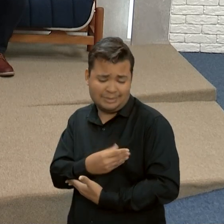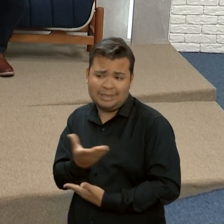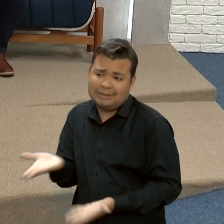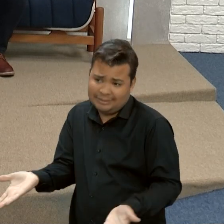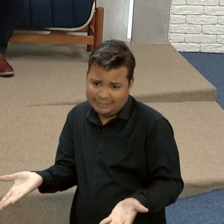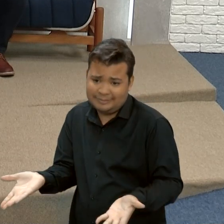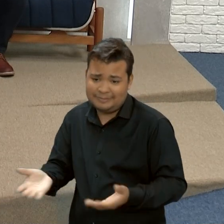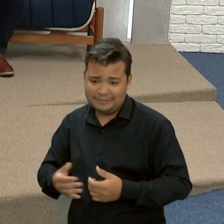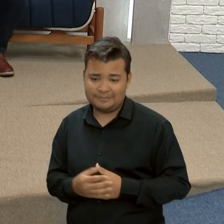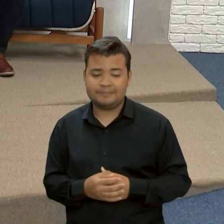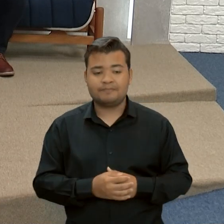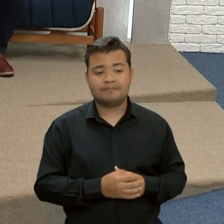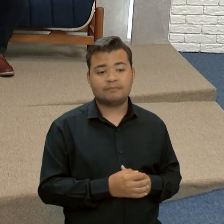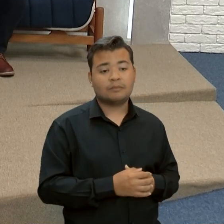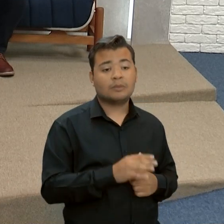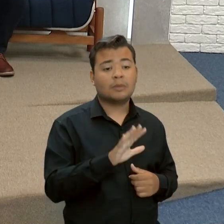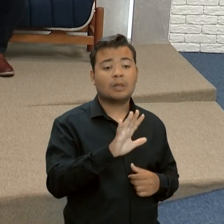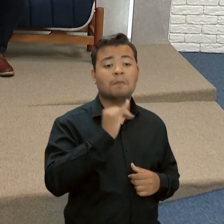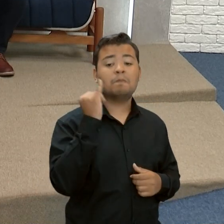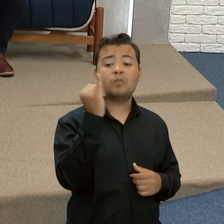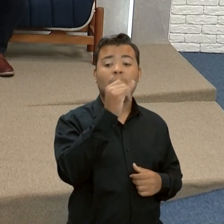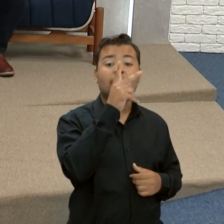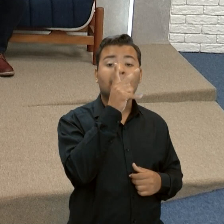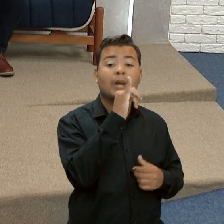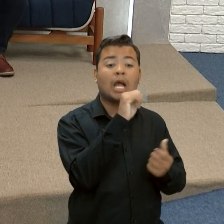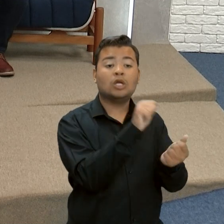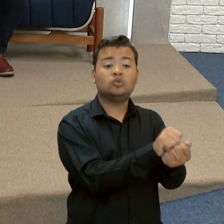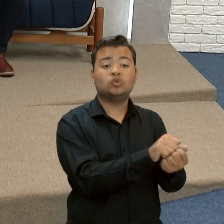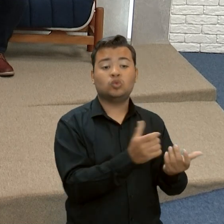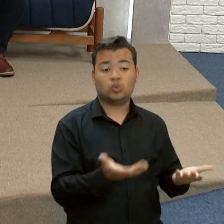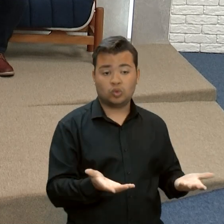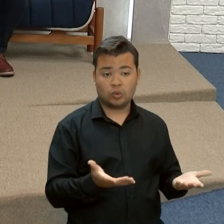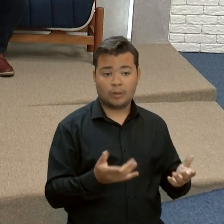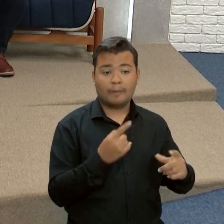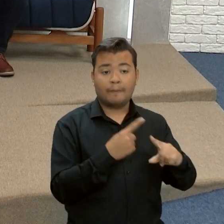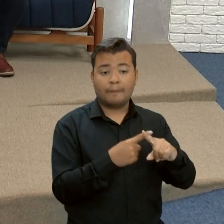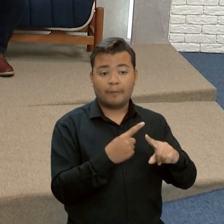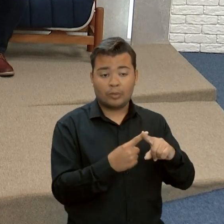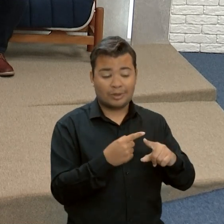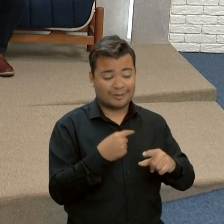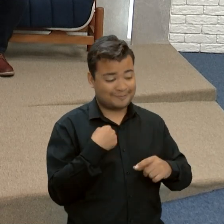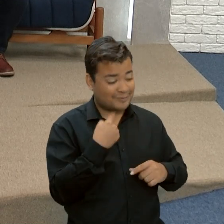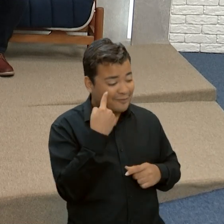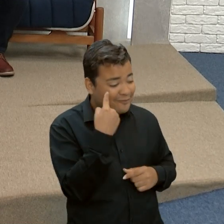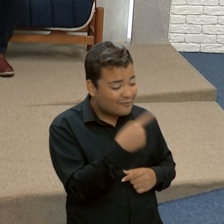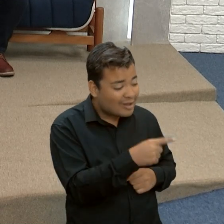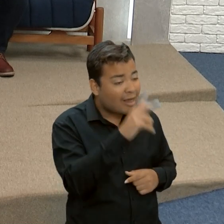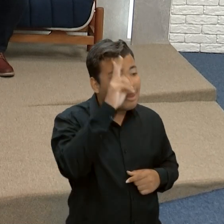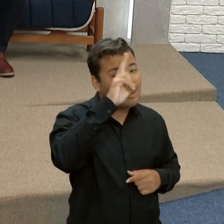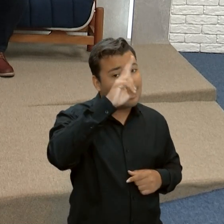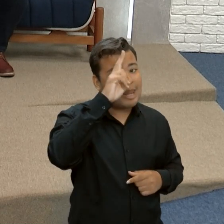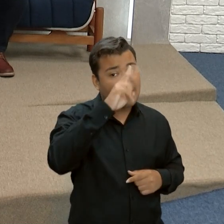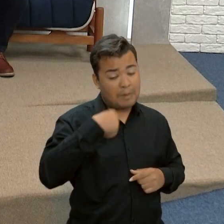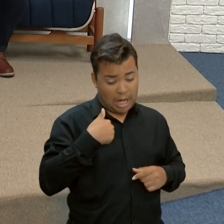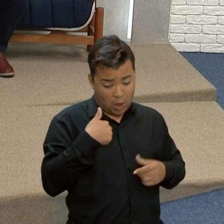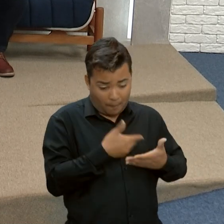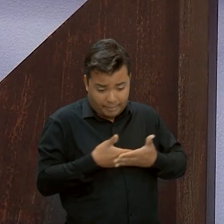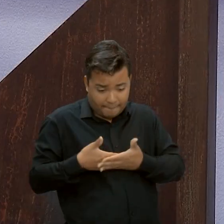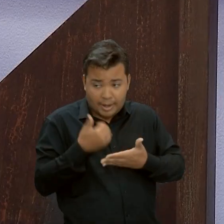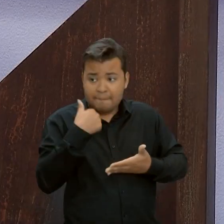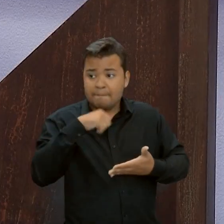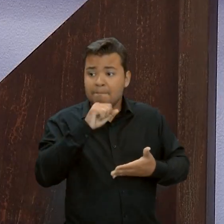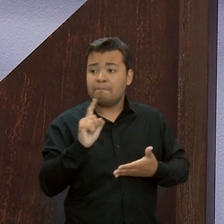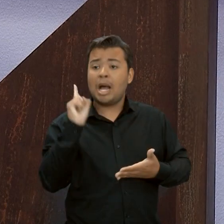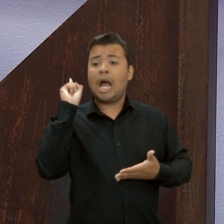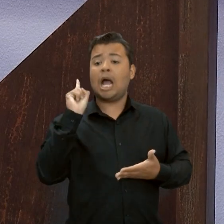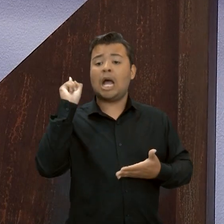pai estar junto, porque a gente observa também o que a mãe da gente passou naqueles momentos difíceis, né?